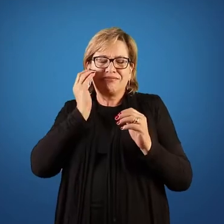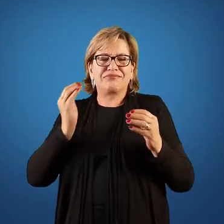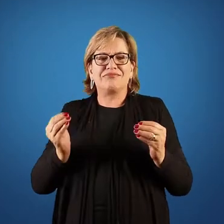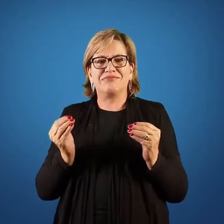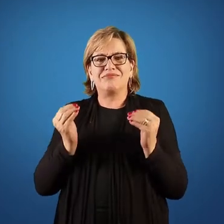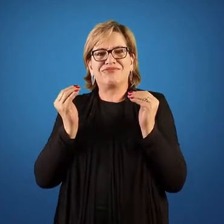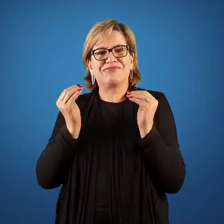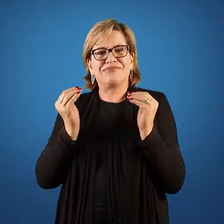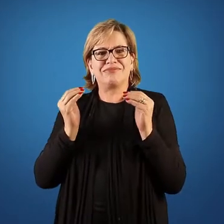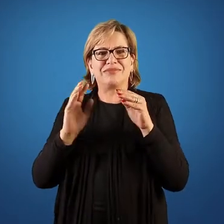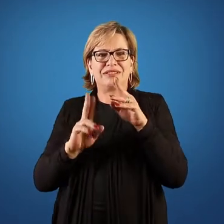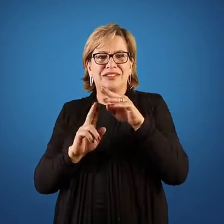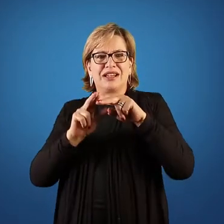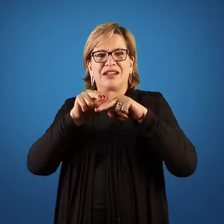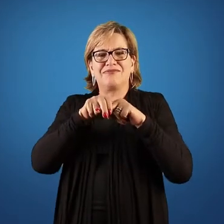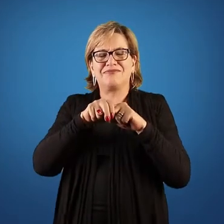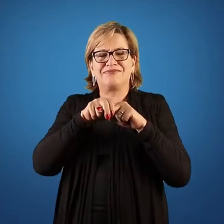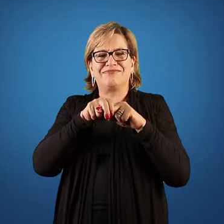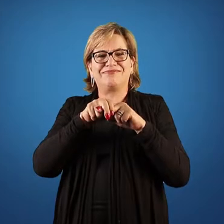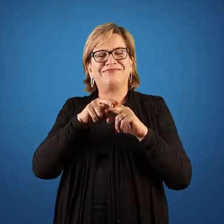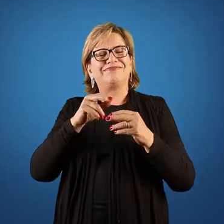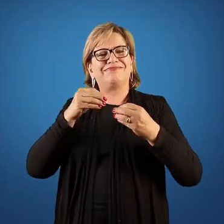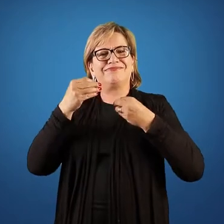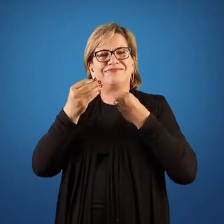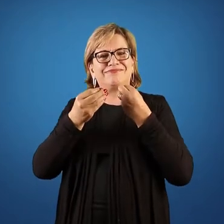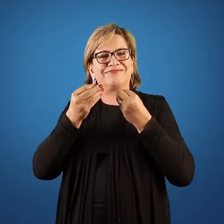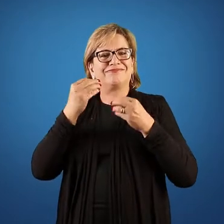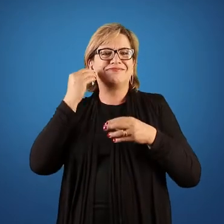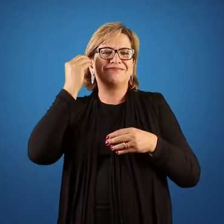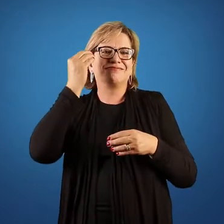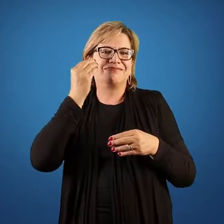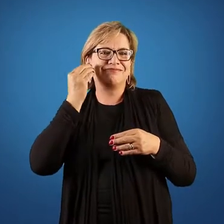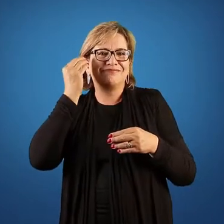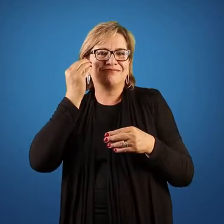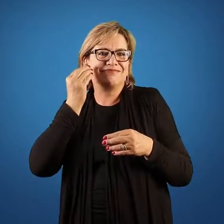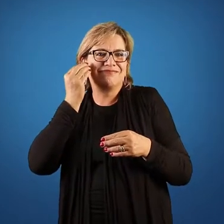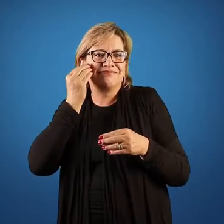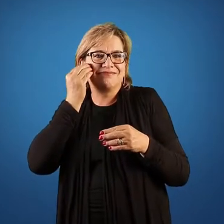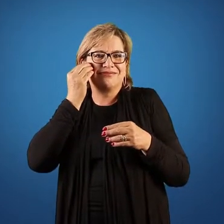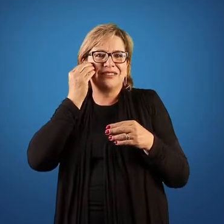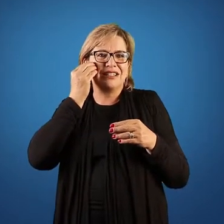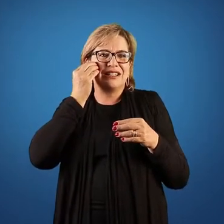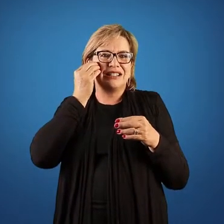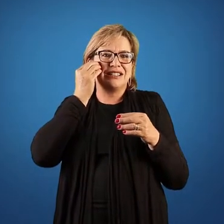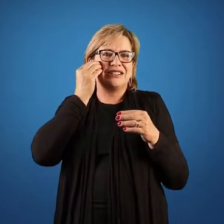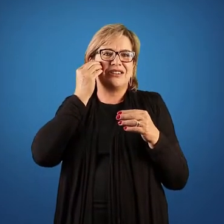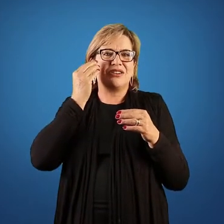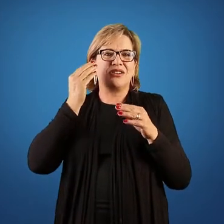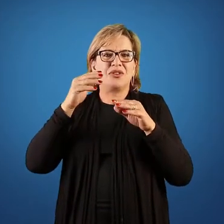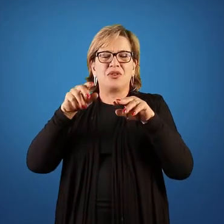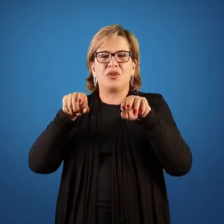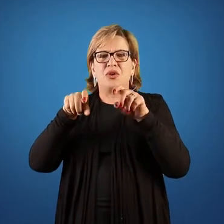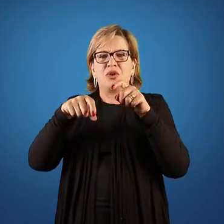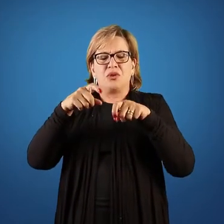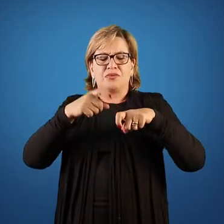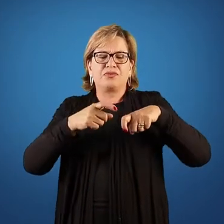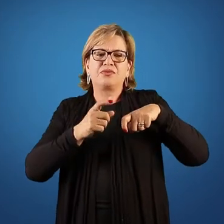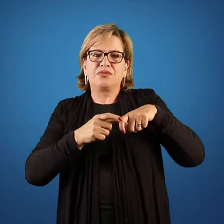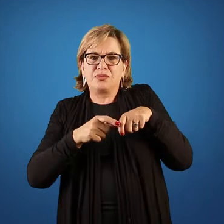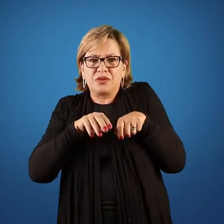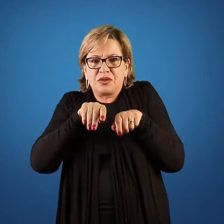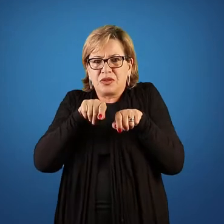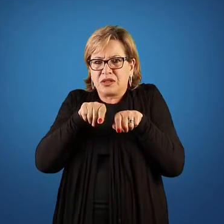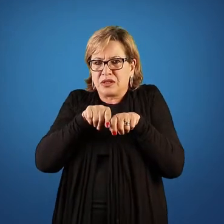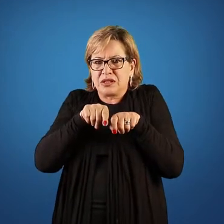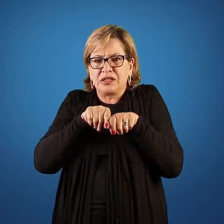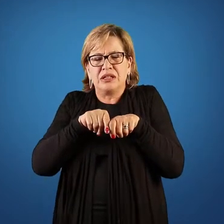e subir as pernas, né, tentando encaixar a parte lateral dos joelhos. Pode ficar segurando